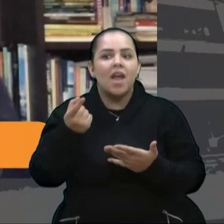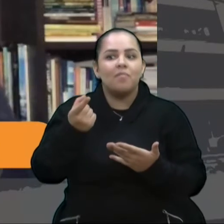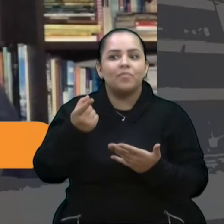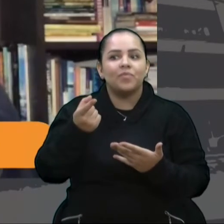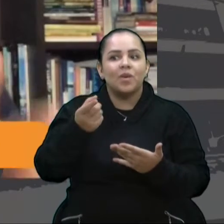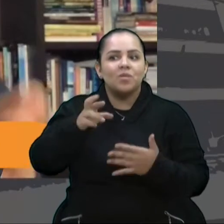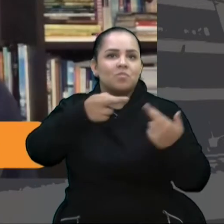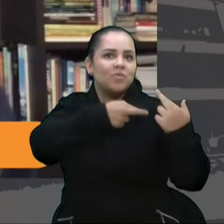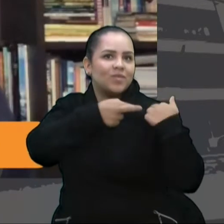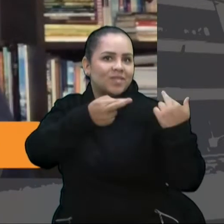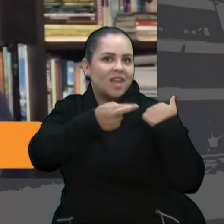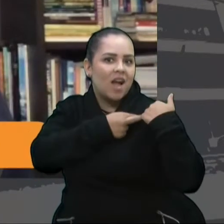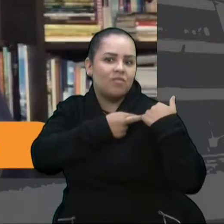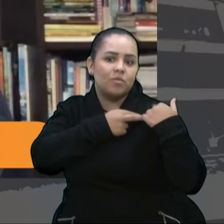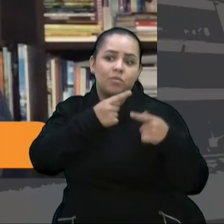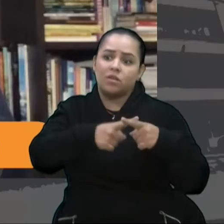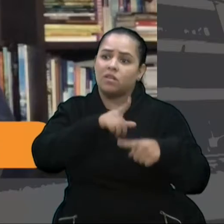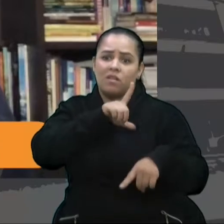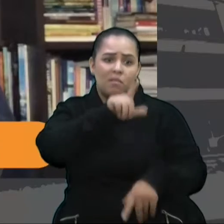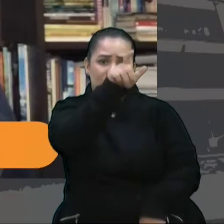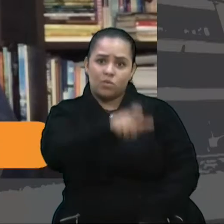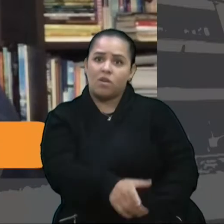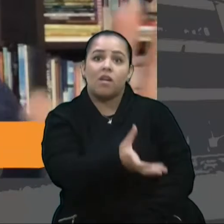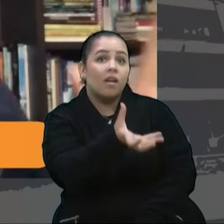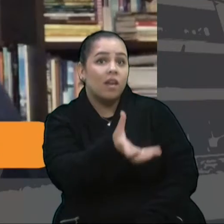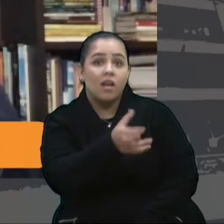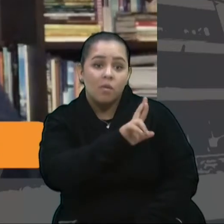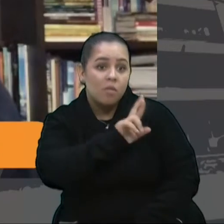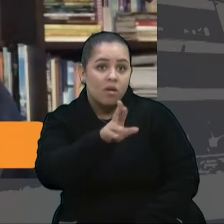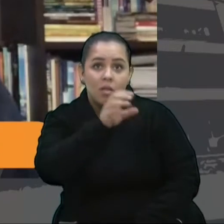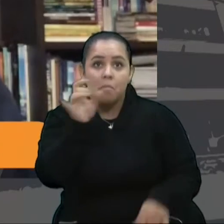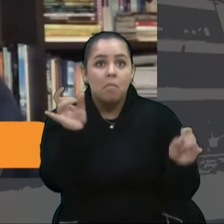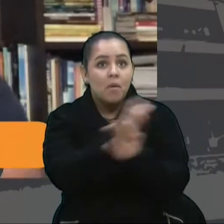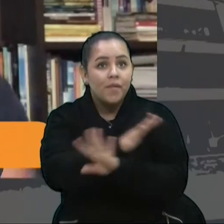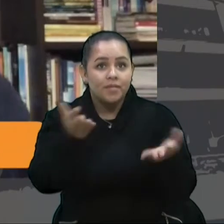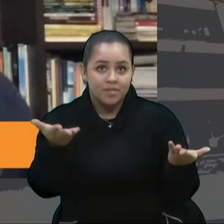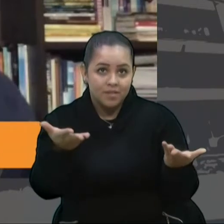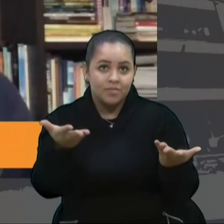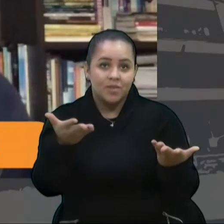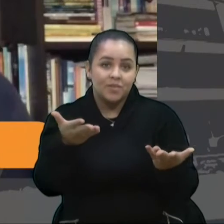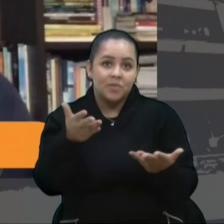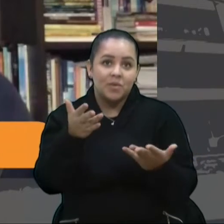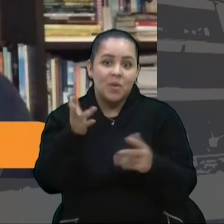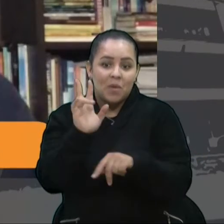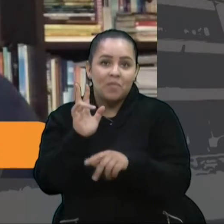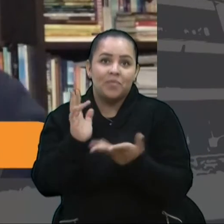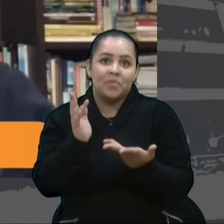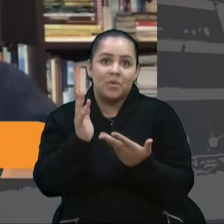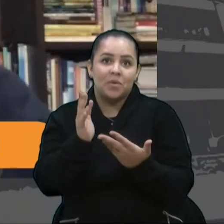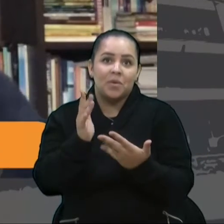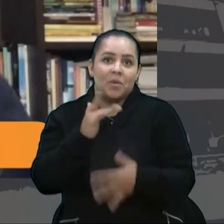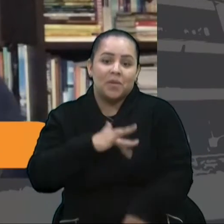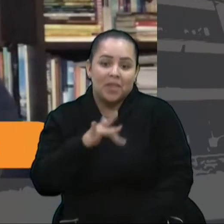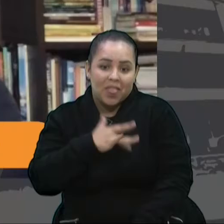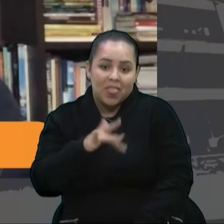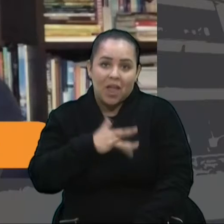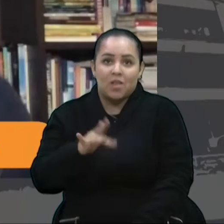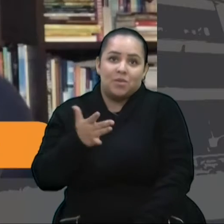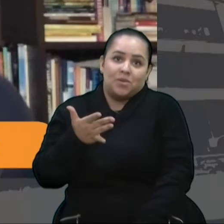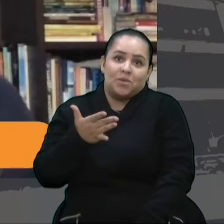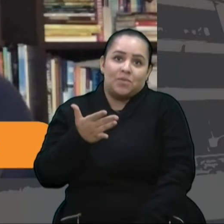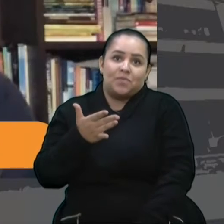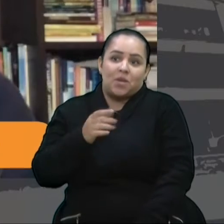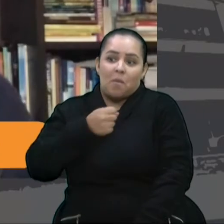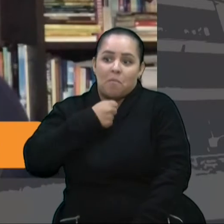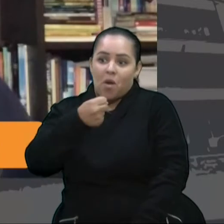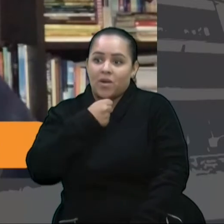o pauteiro quer que faça aquilo. Já sai dali pronto. Coitado do repórter tem que ir lá entrevistar quem concorde com aquilo e